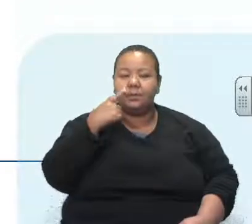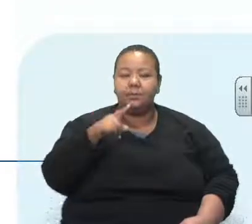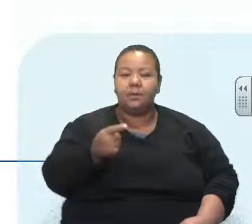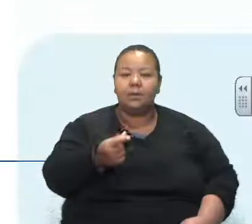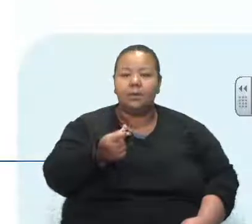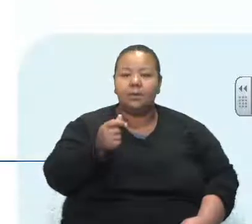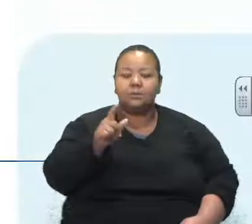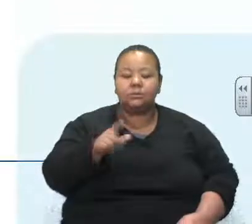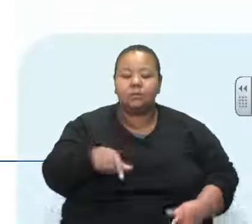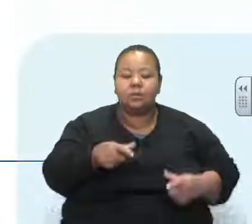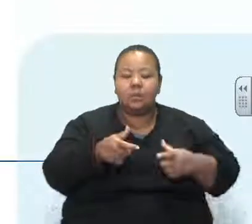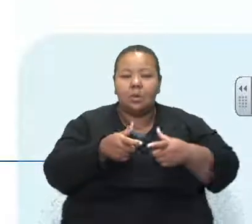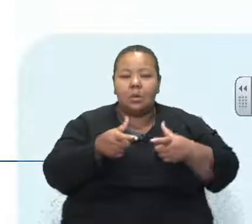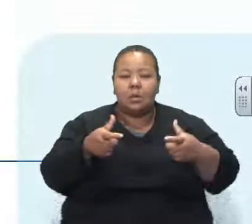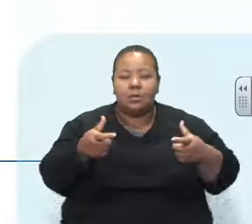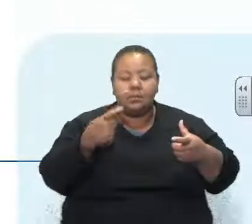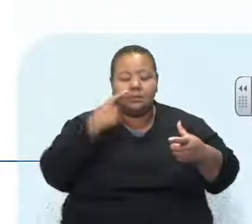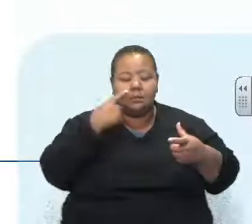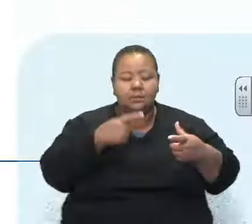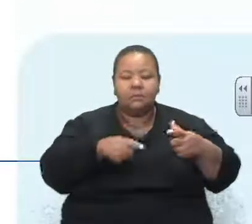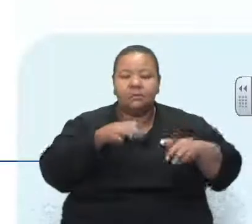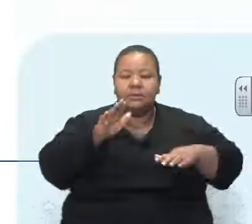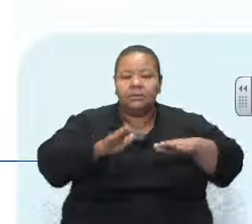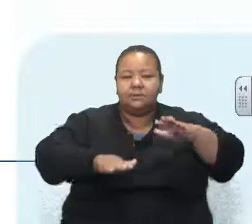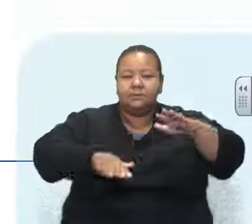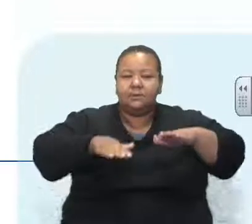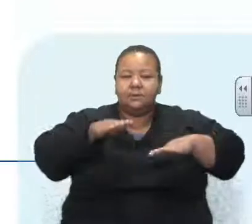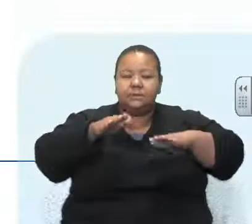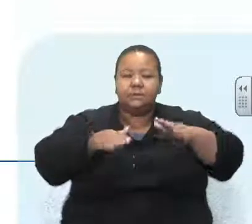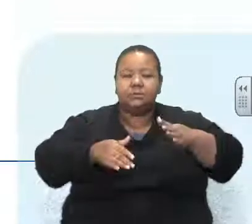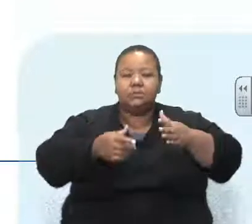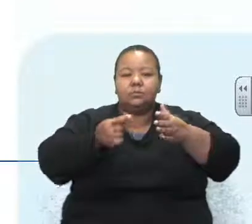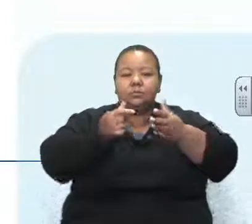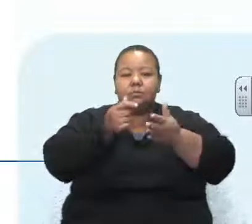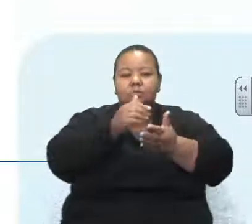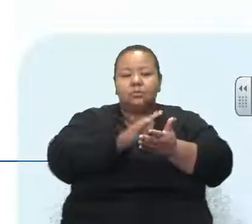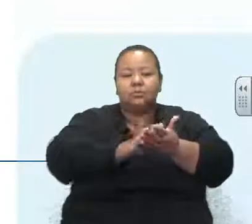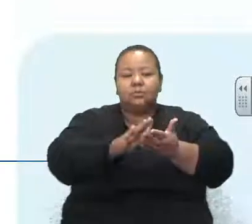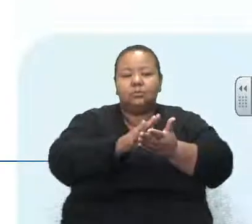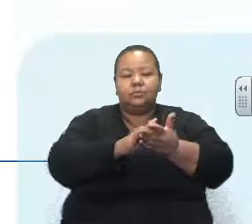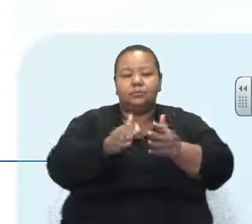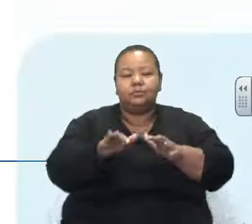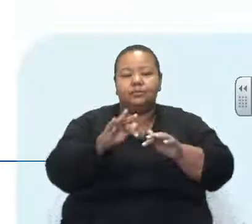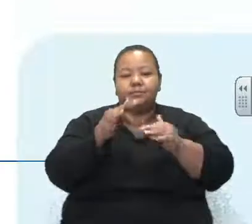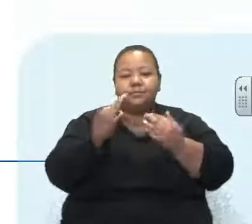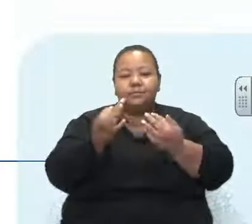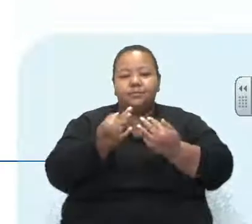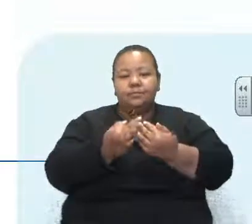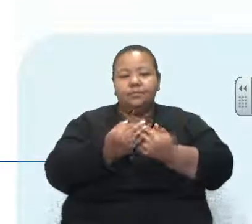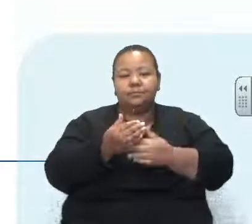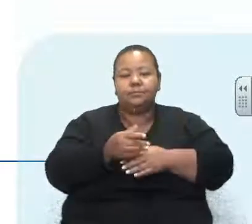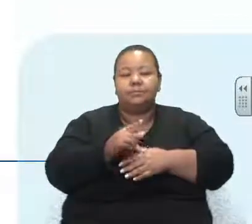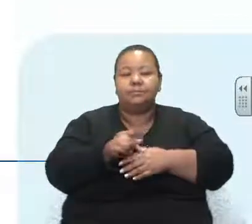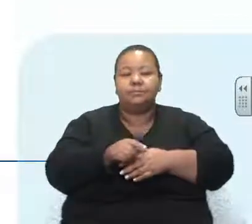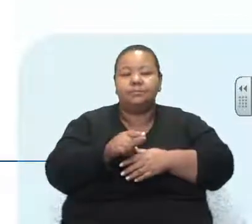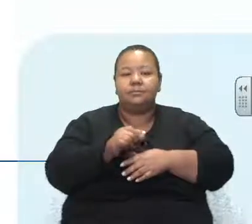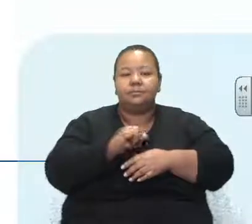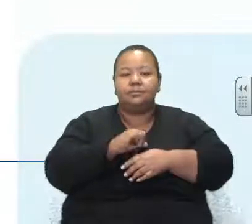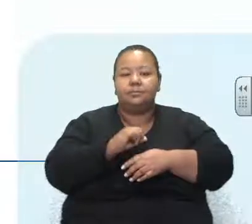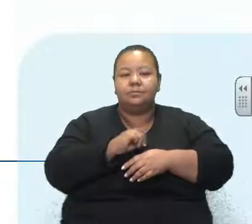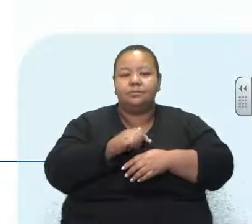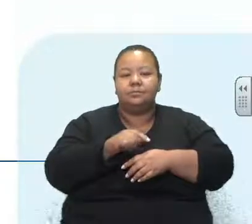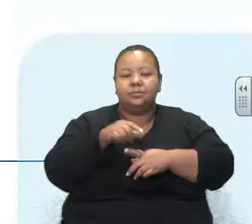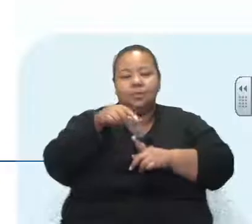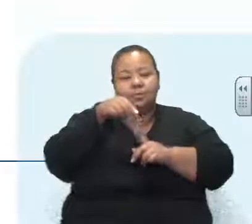amplo. Então, ele vai medir a variação dos custos da vida das famílias com os chefes, né, que está sendo o que